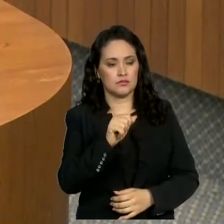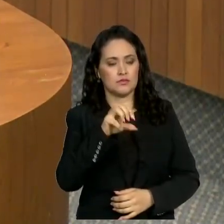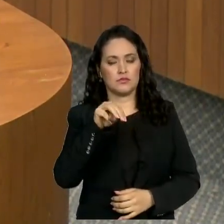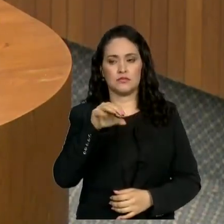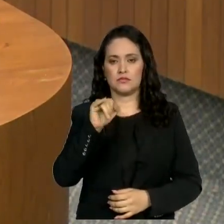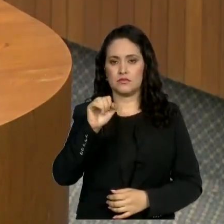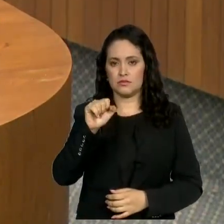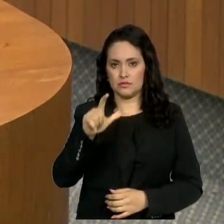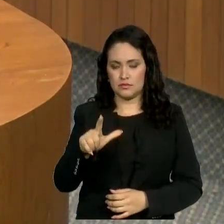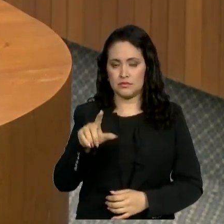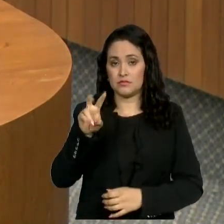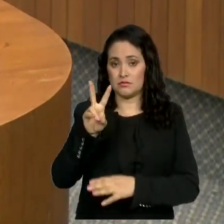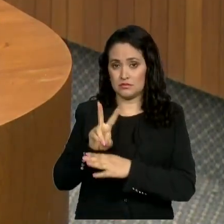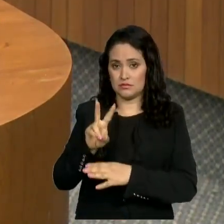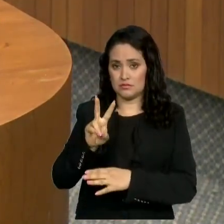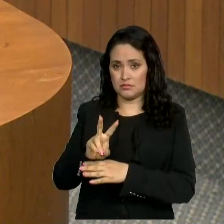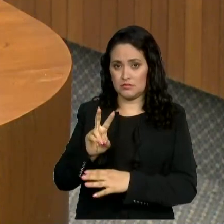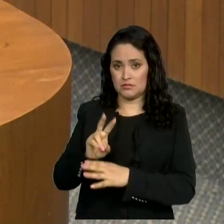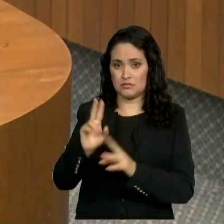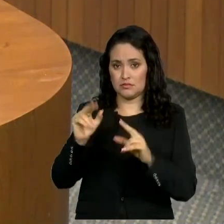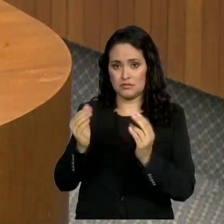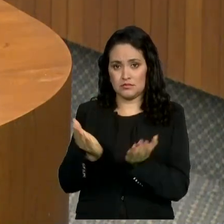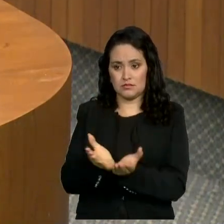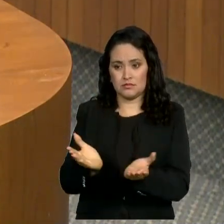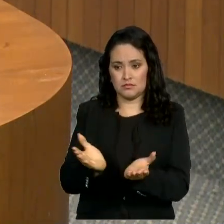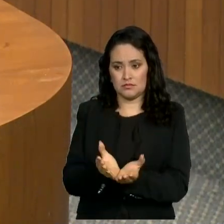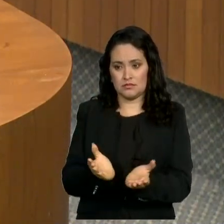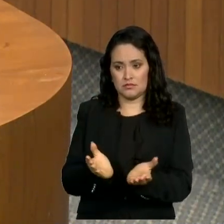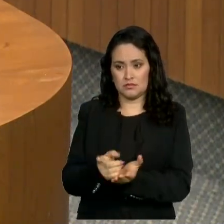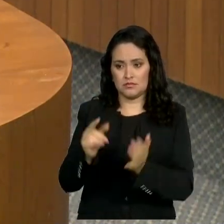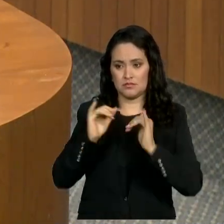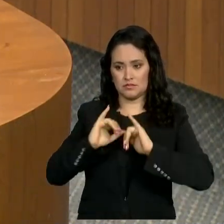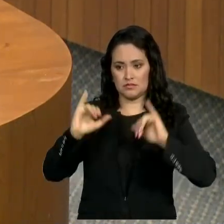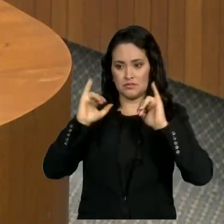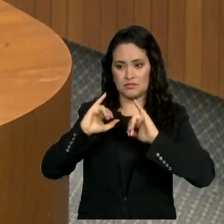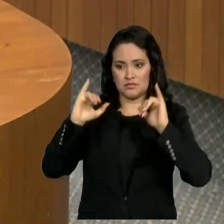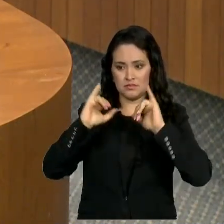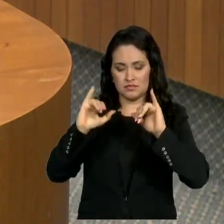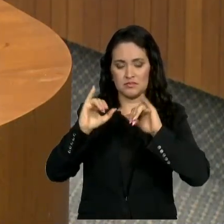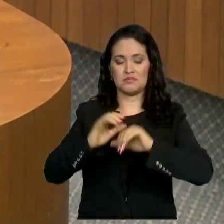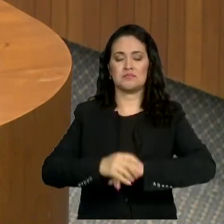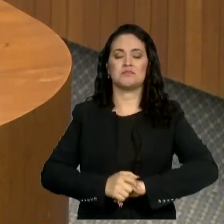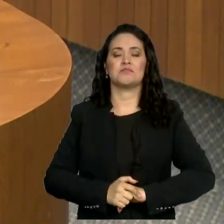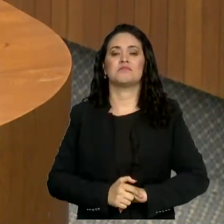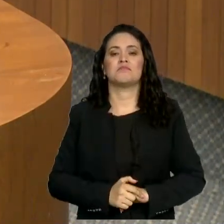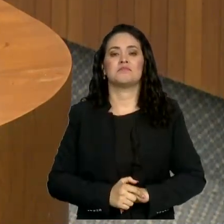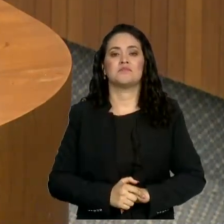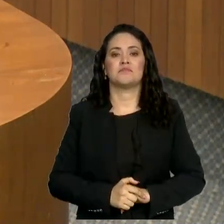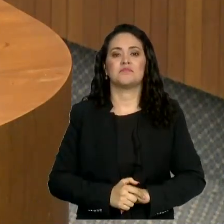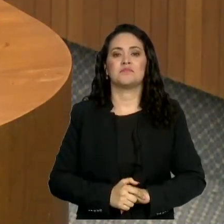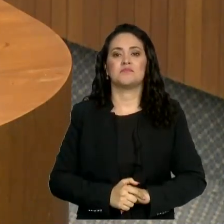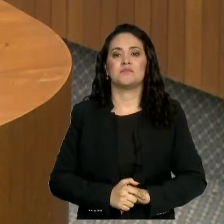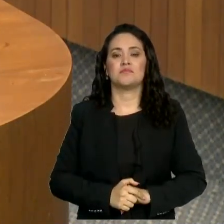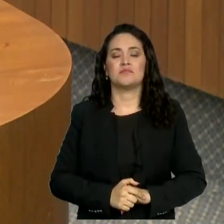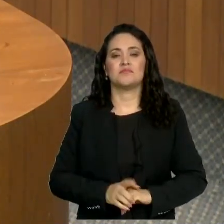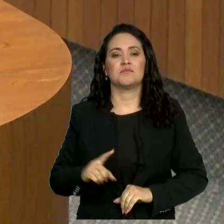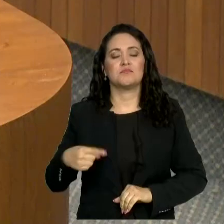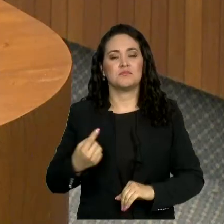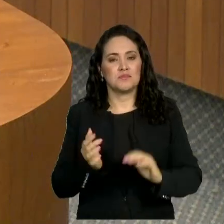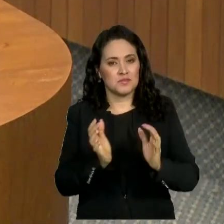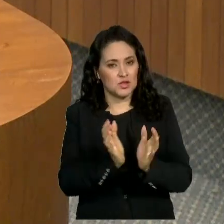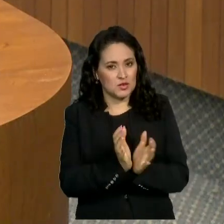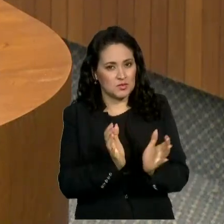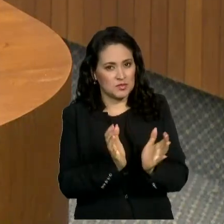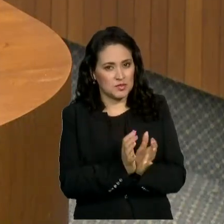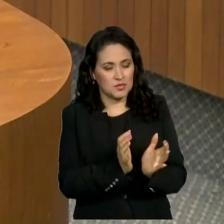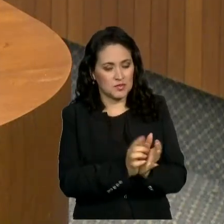aqui da causa evangélica. Amical tem se destacado. E aí, senhores pastores, Amical, no nosso bloco que nós formamos, ela é